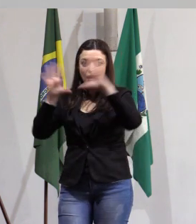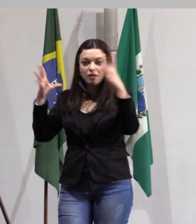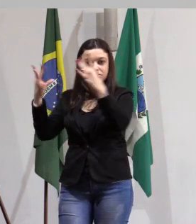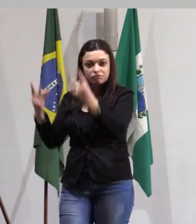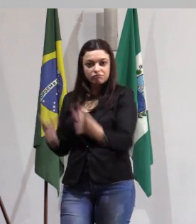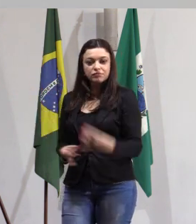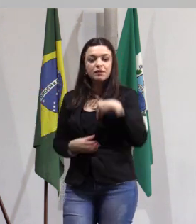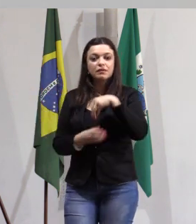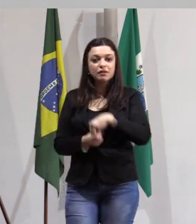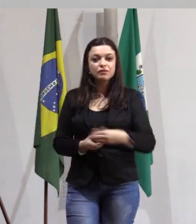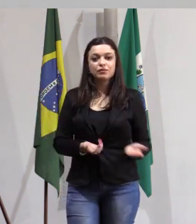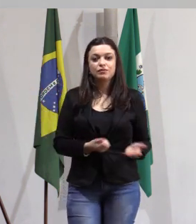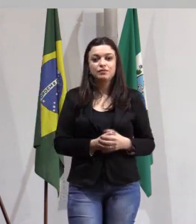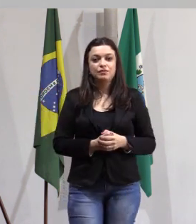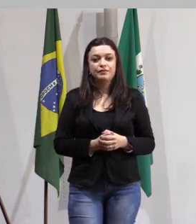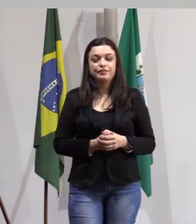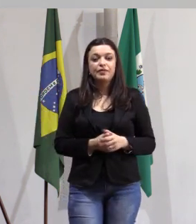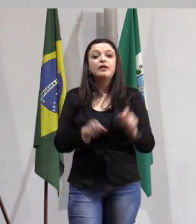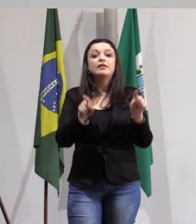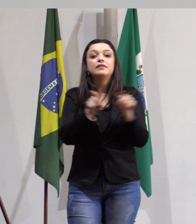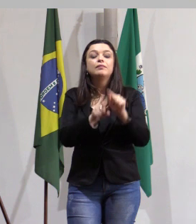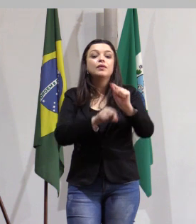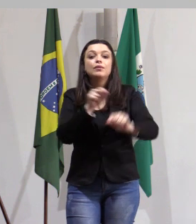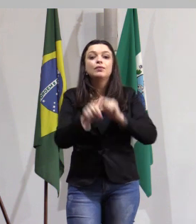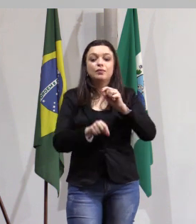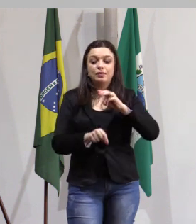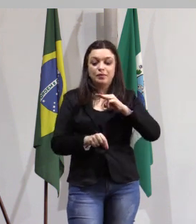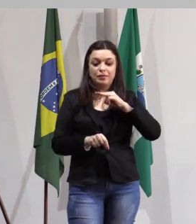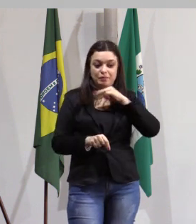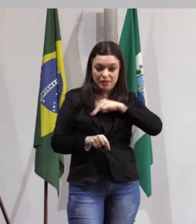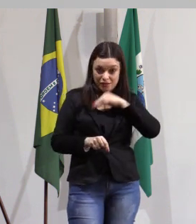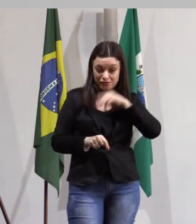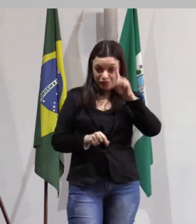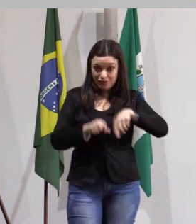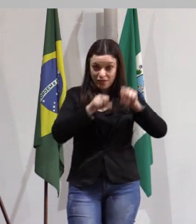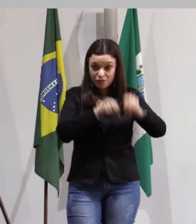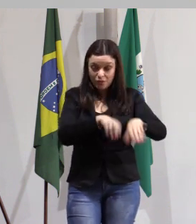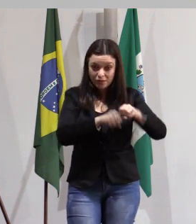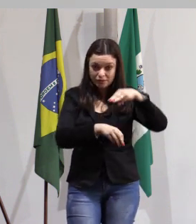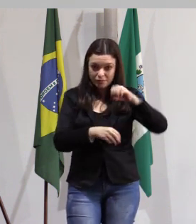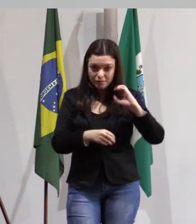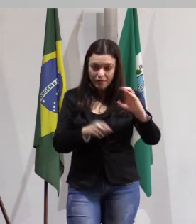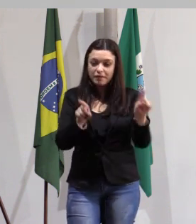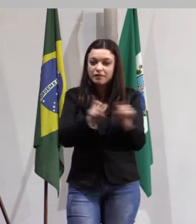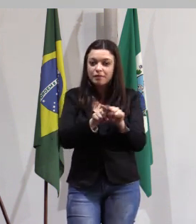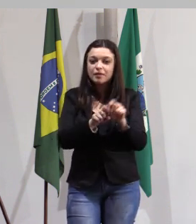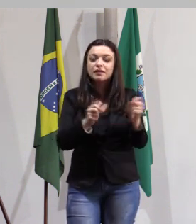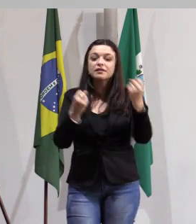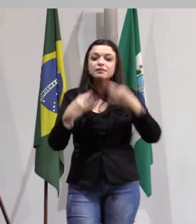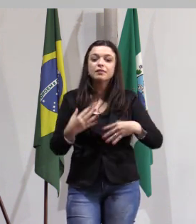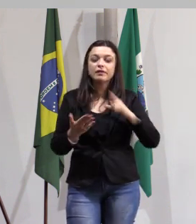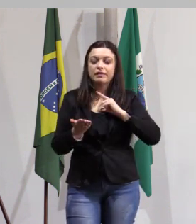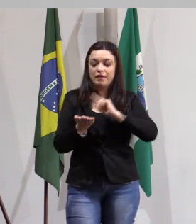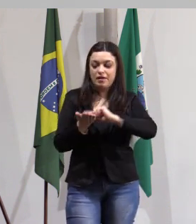A remissão a atos do ministro da Educação para estabelecer metas de governança para as IFES, artigo 11, parágrafo